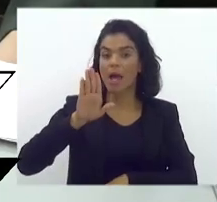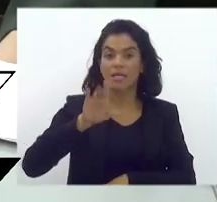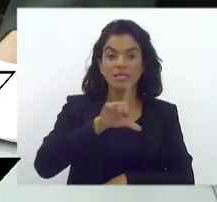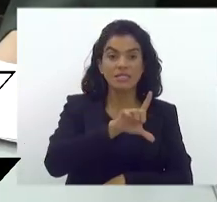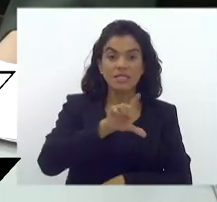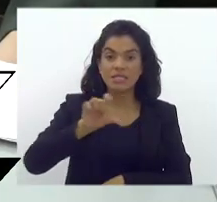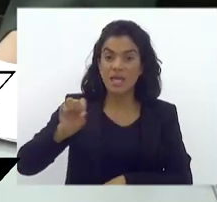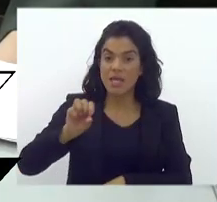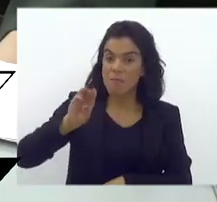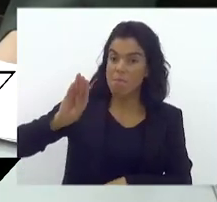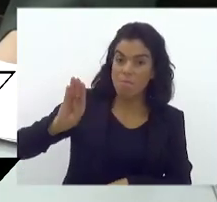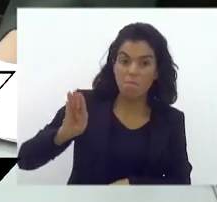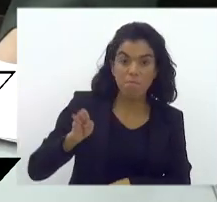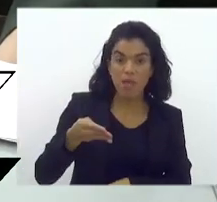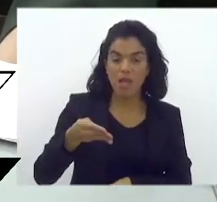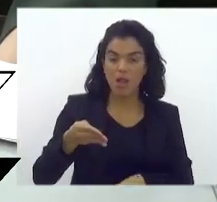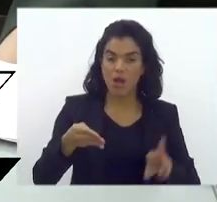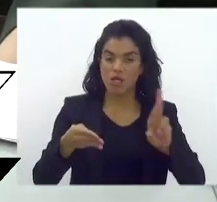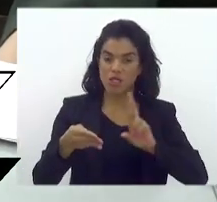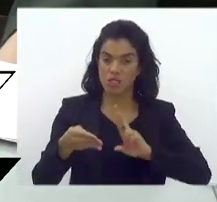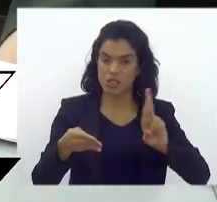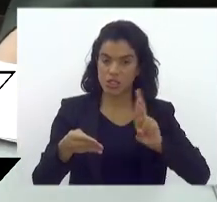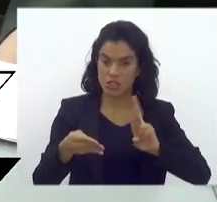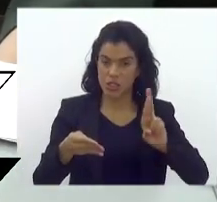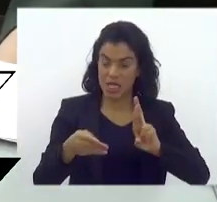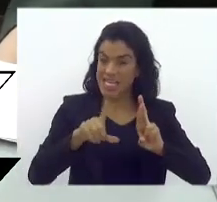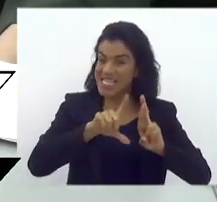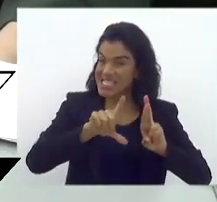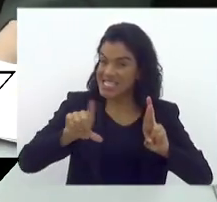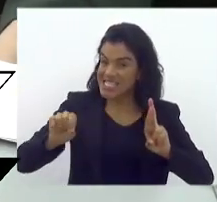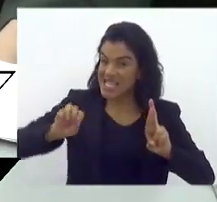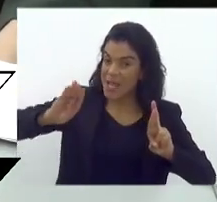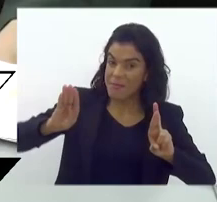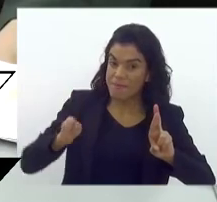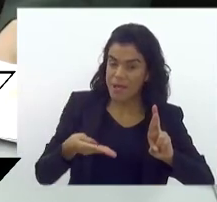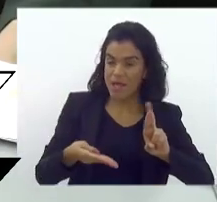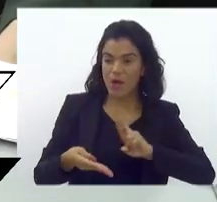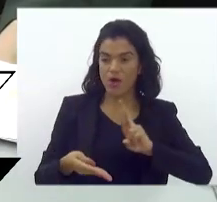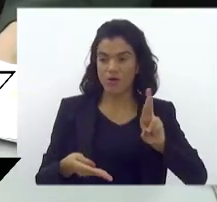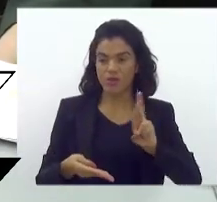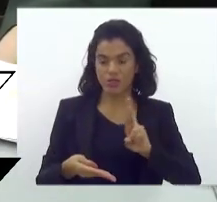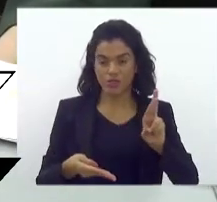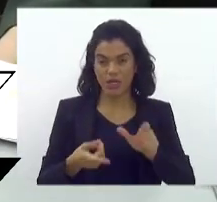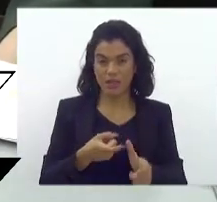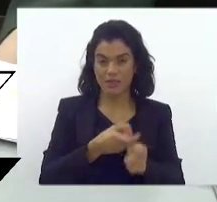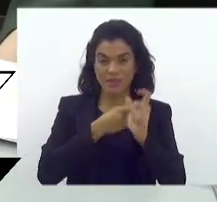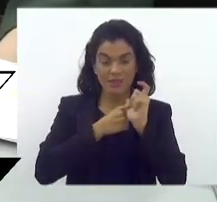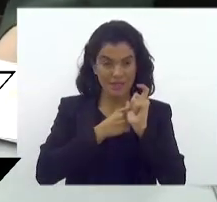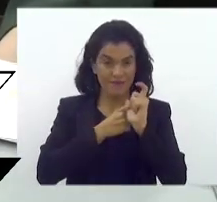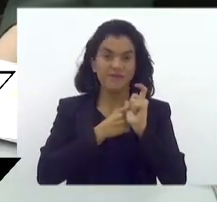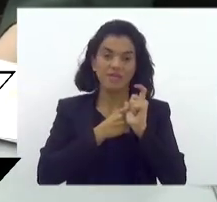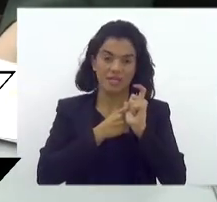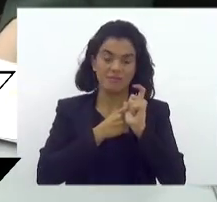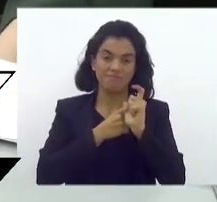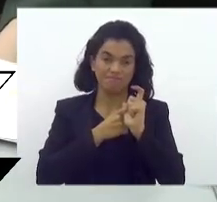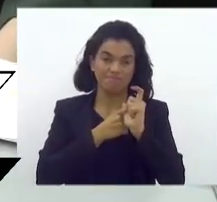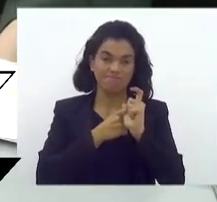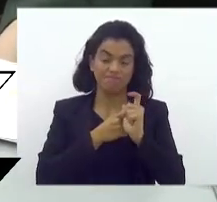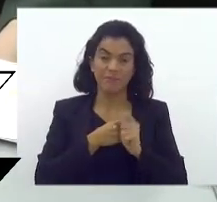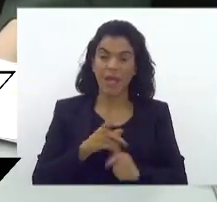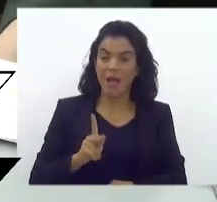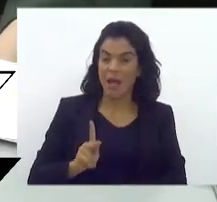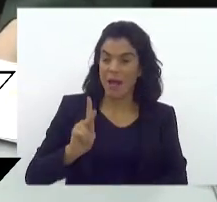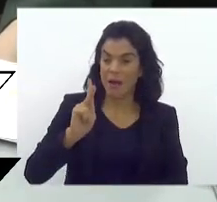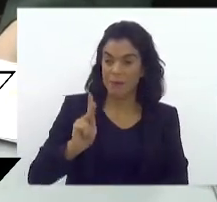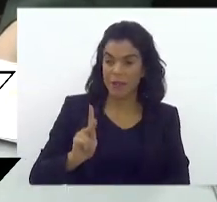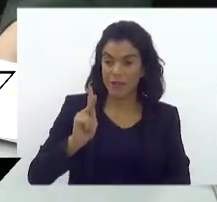mais de 100 bilhões de reais. 100 bilhões de reais em dívida ativa. A